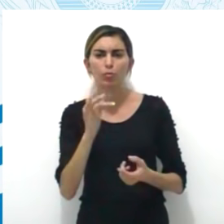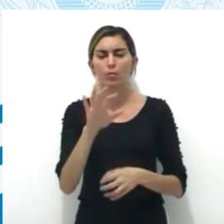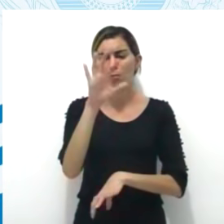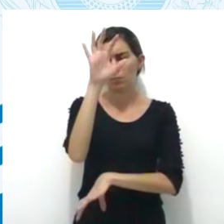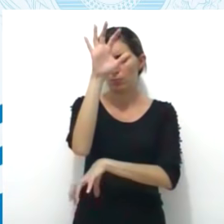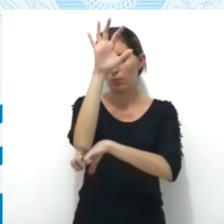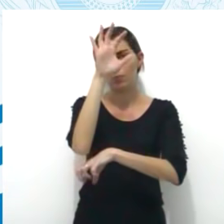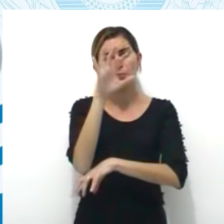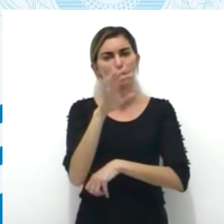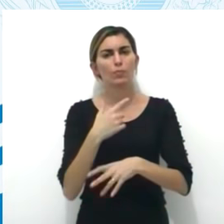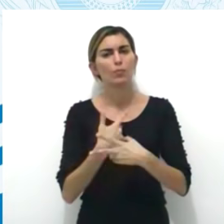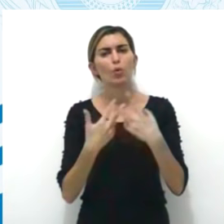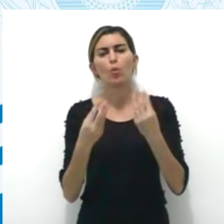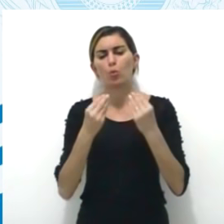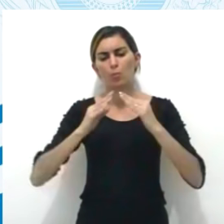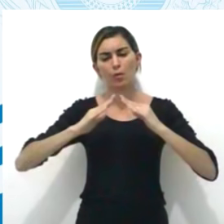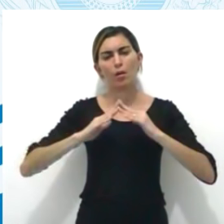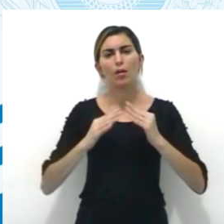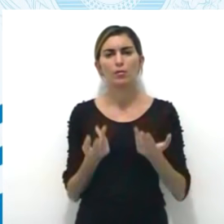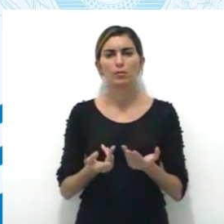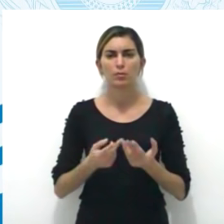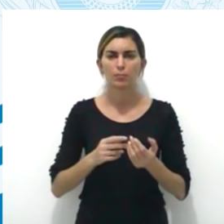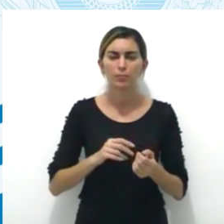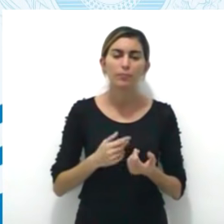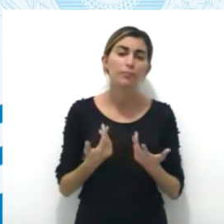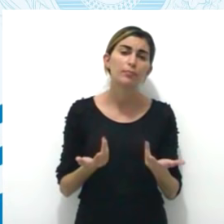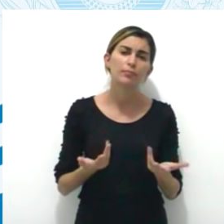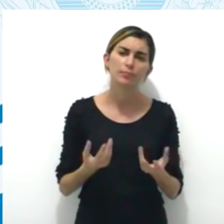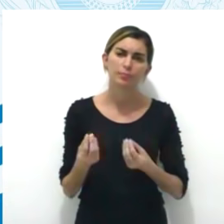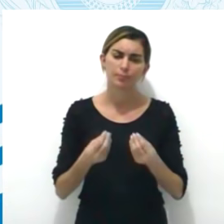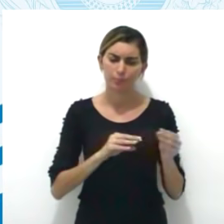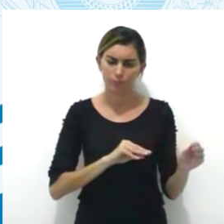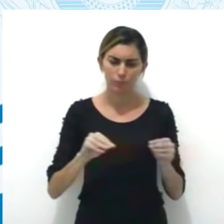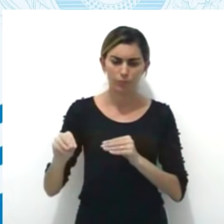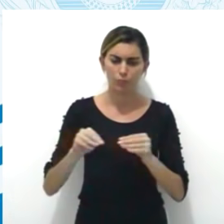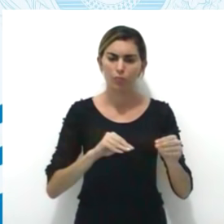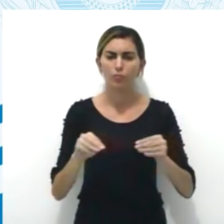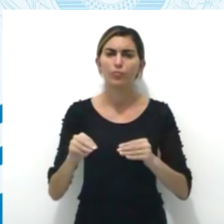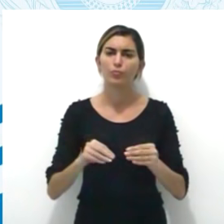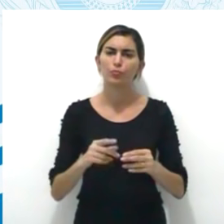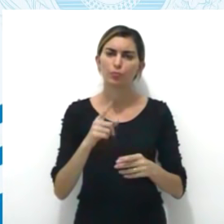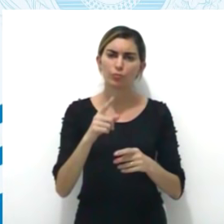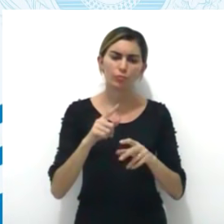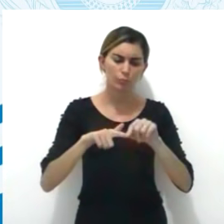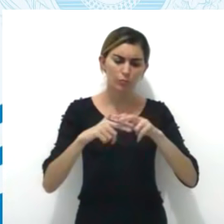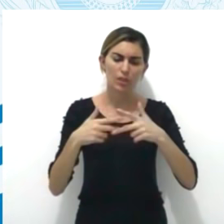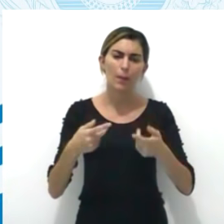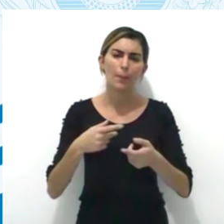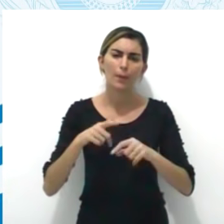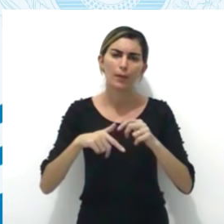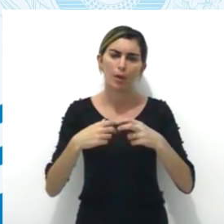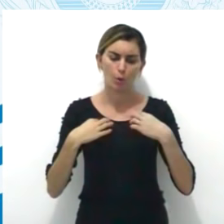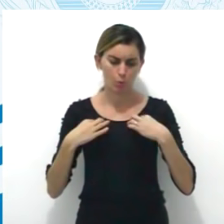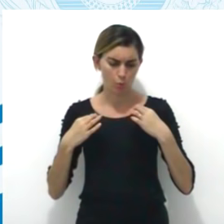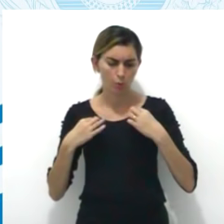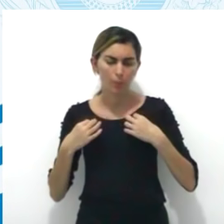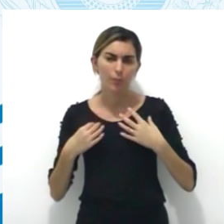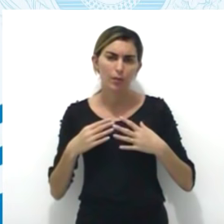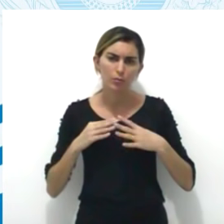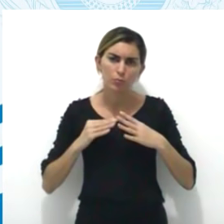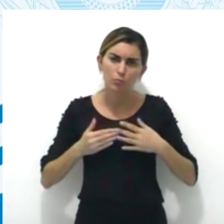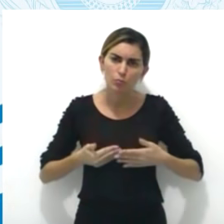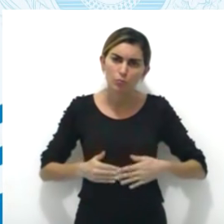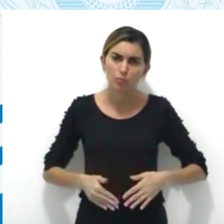e raízes. Como era a moradia desses homens? Cavernas. Qual era o instrumento desses caras aí, pessoal? Roupas com